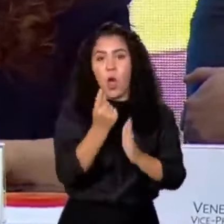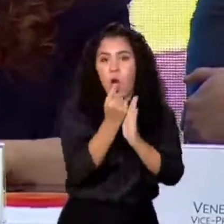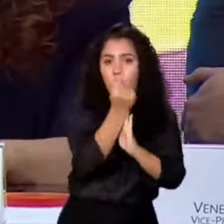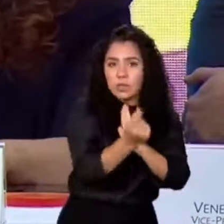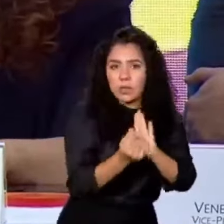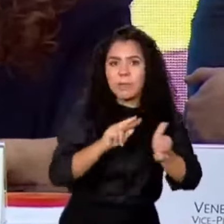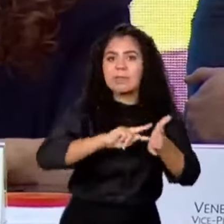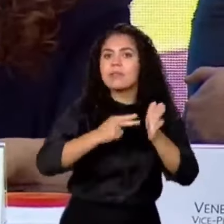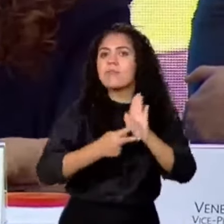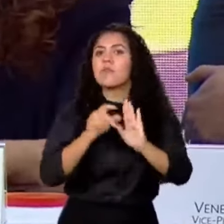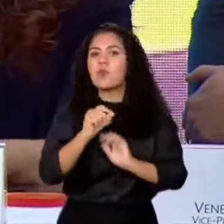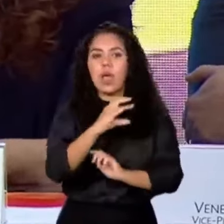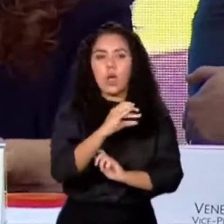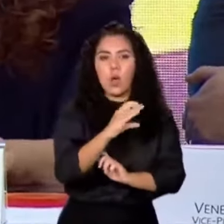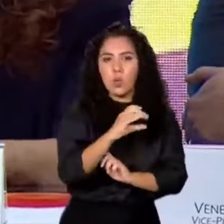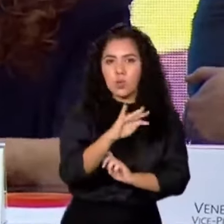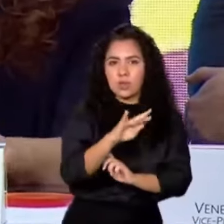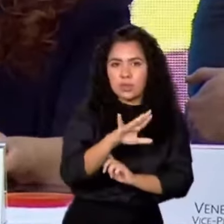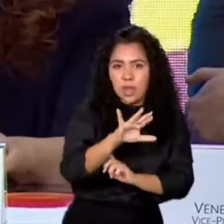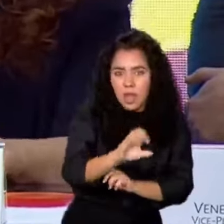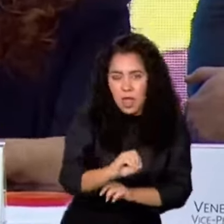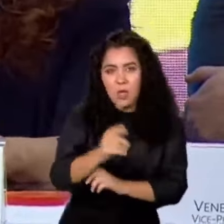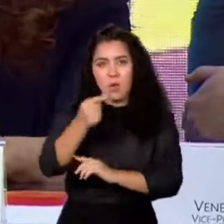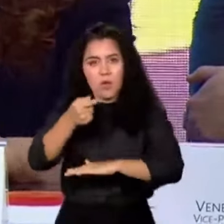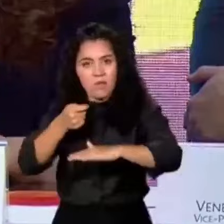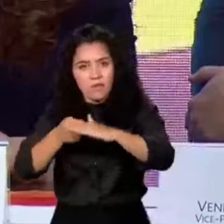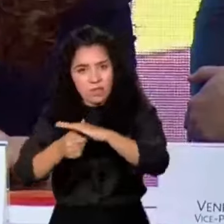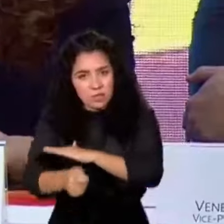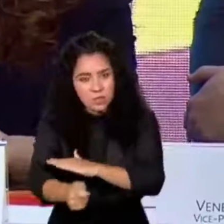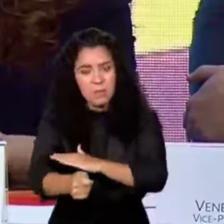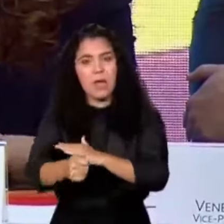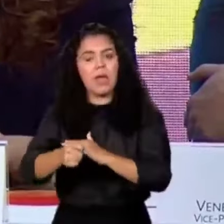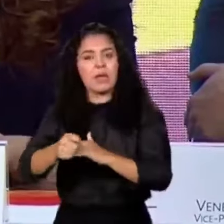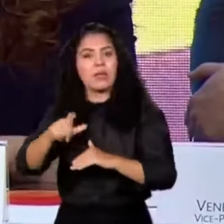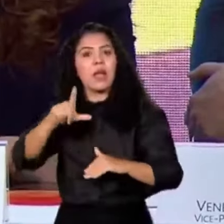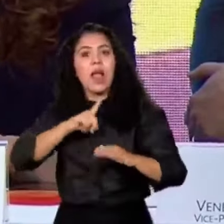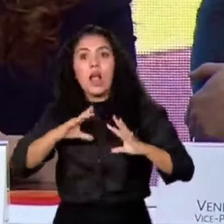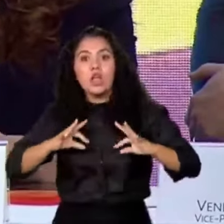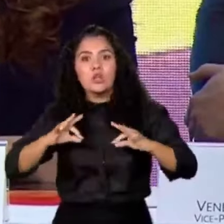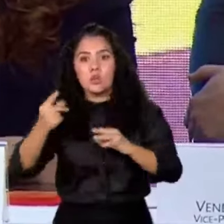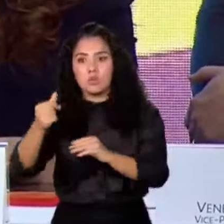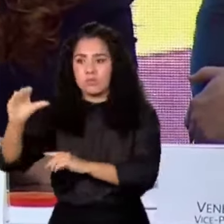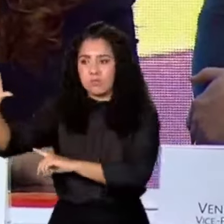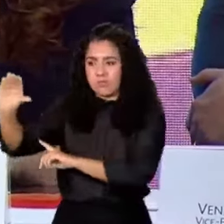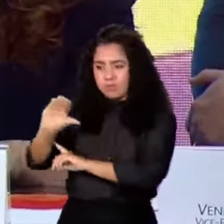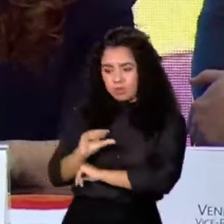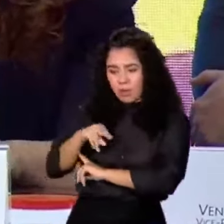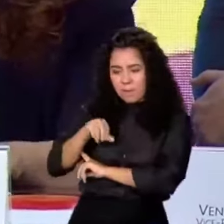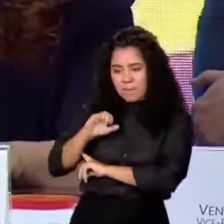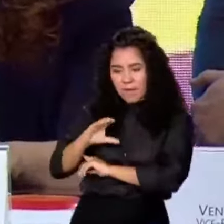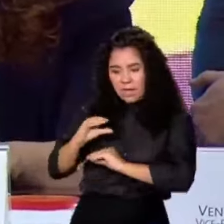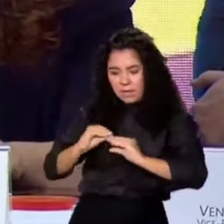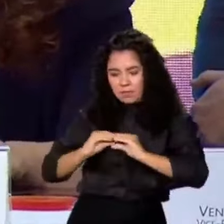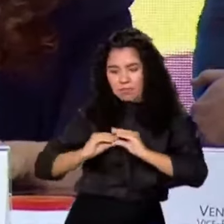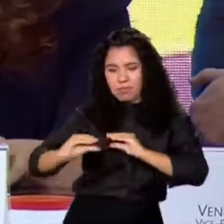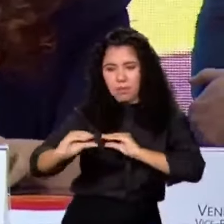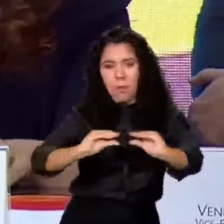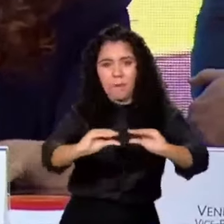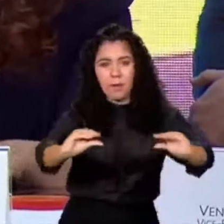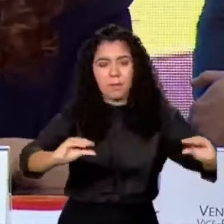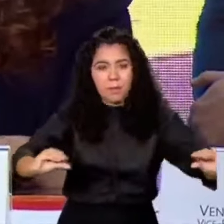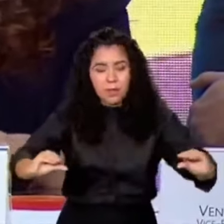é investimento, é pessoal, é tudo que entra na universidade, é tudo que entra no MEC. Então,